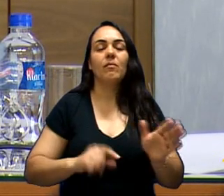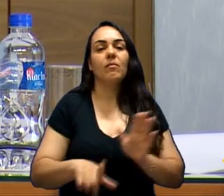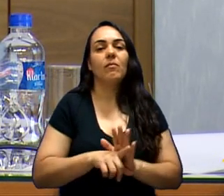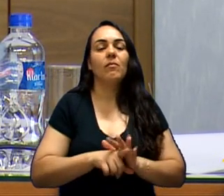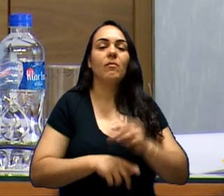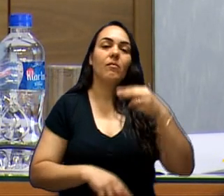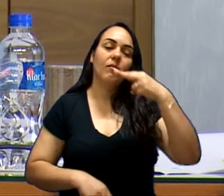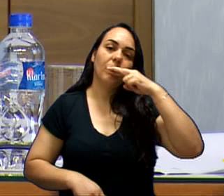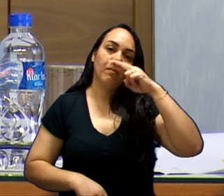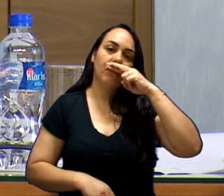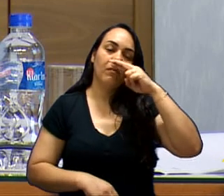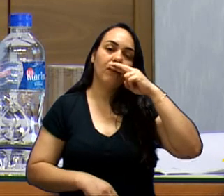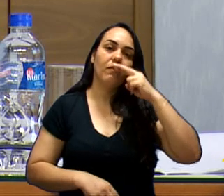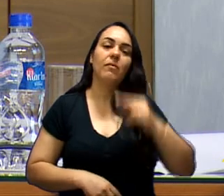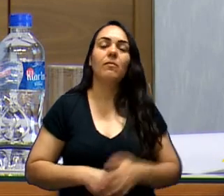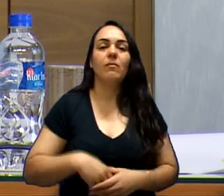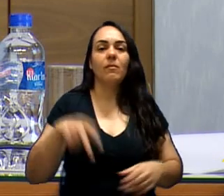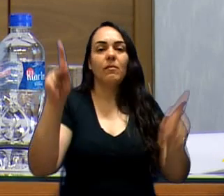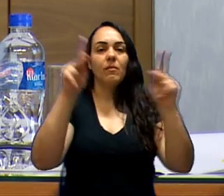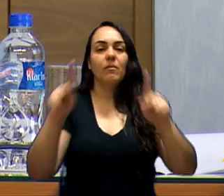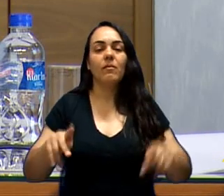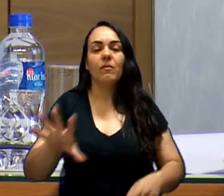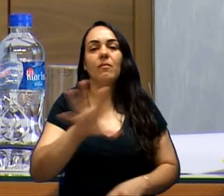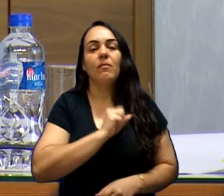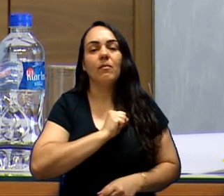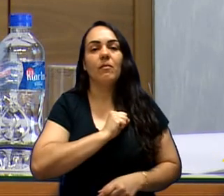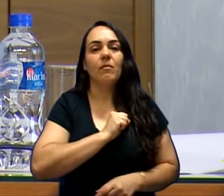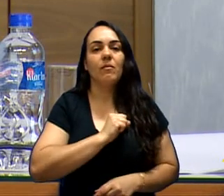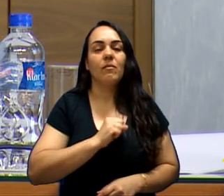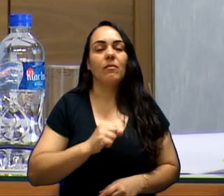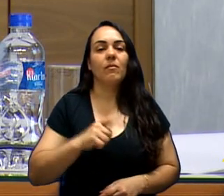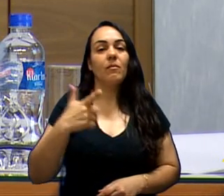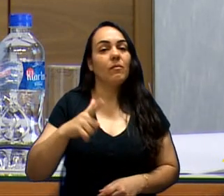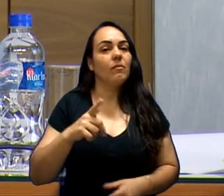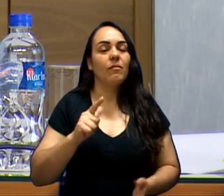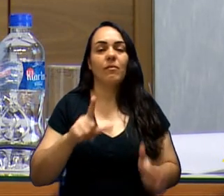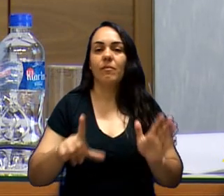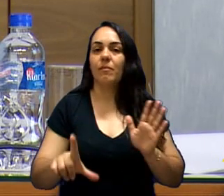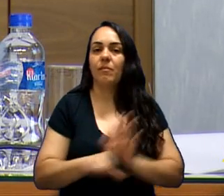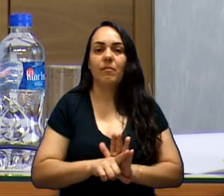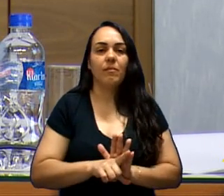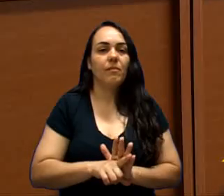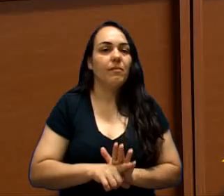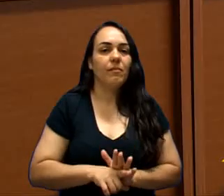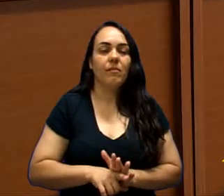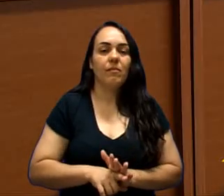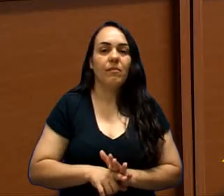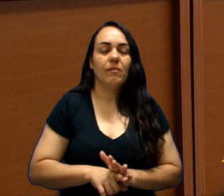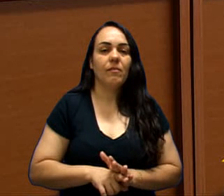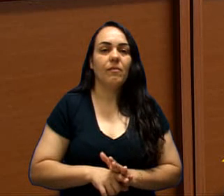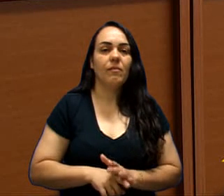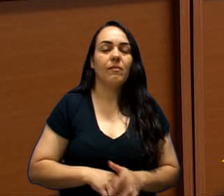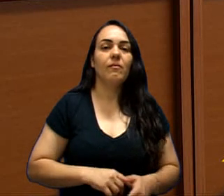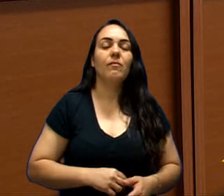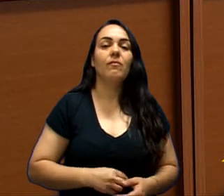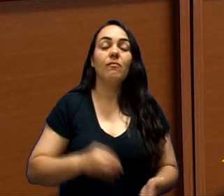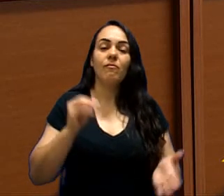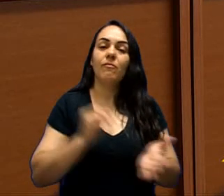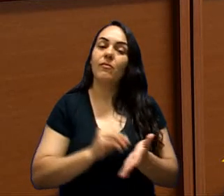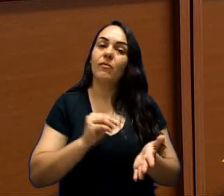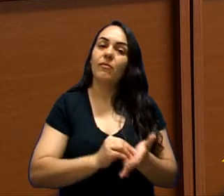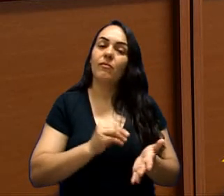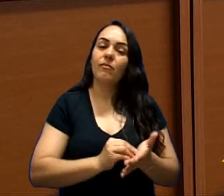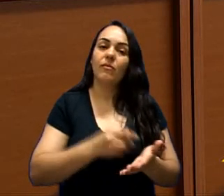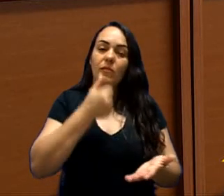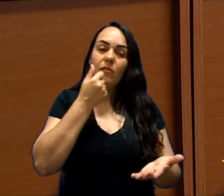Manga, declara utilidade pública o Instituto Paz e Amor. É ilegal. Oi, Manga. Não é que é ilegal, é que faltou um